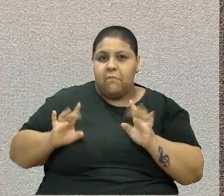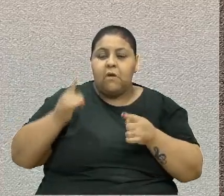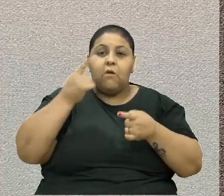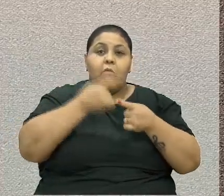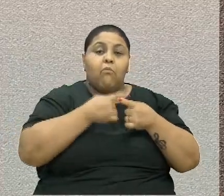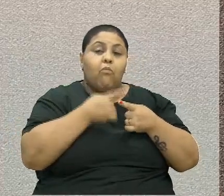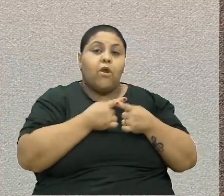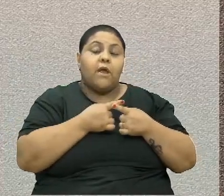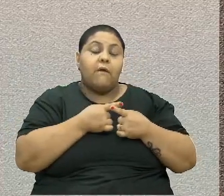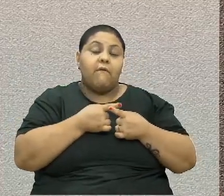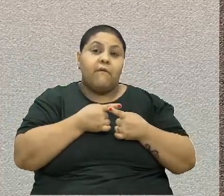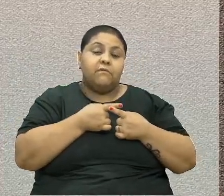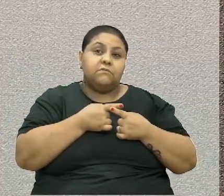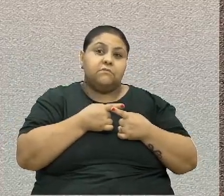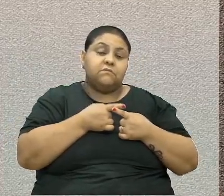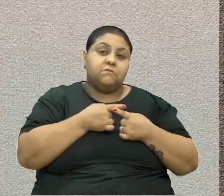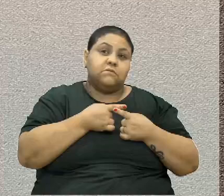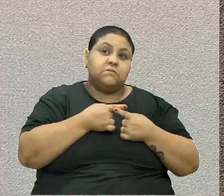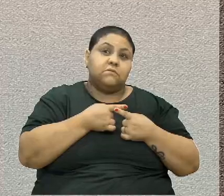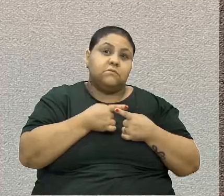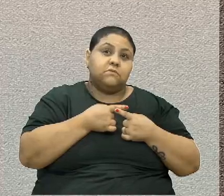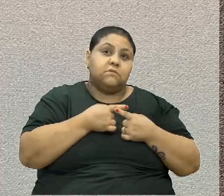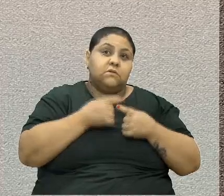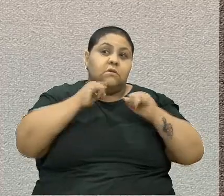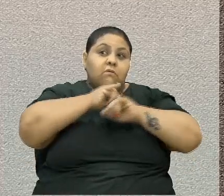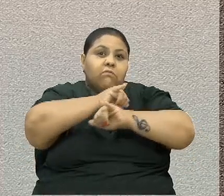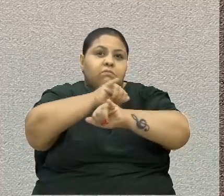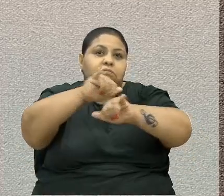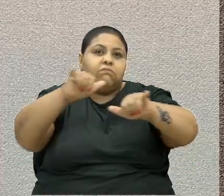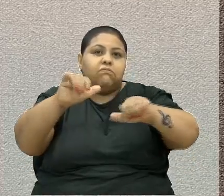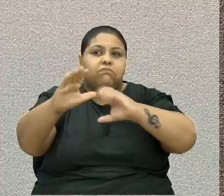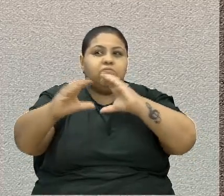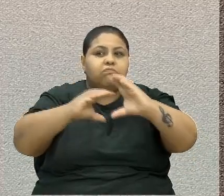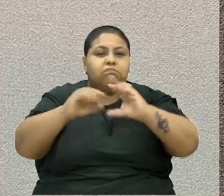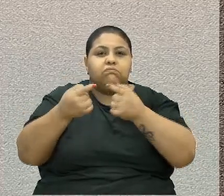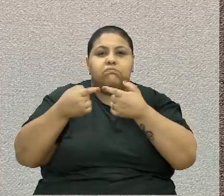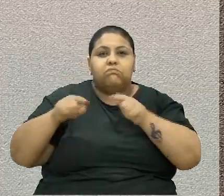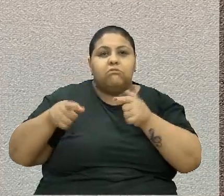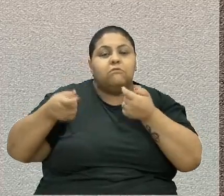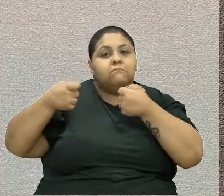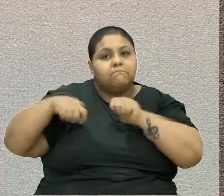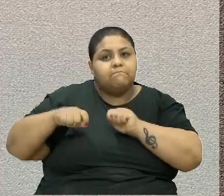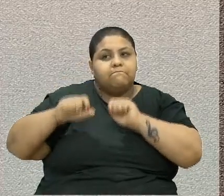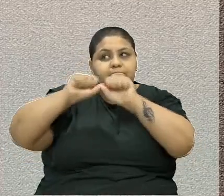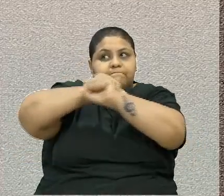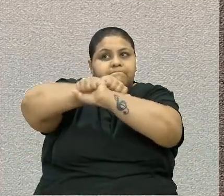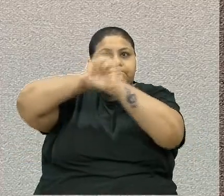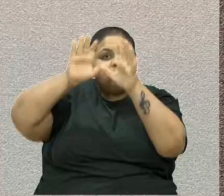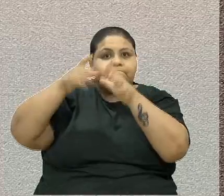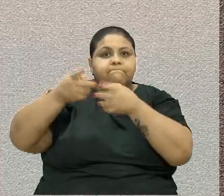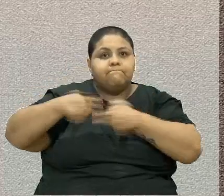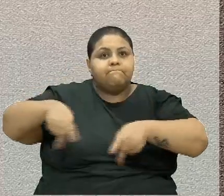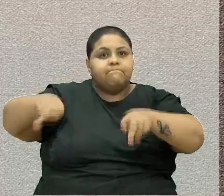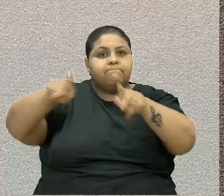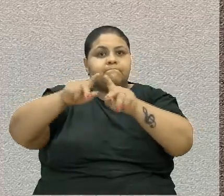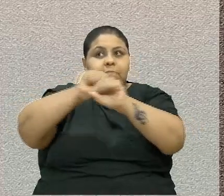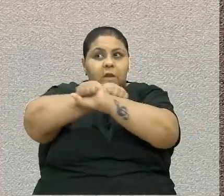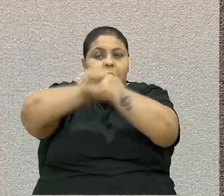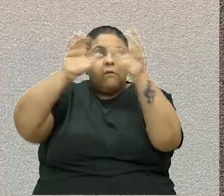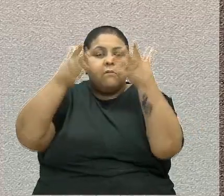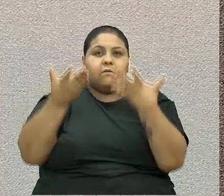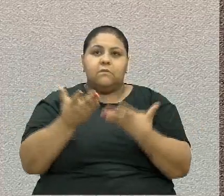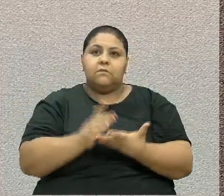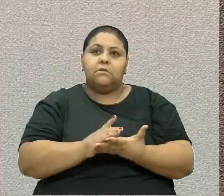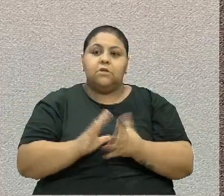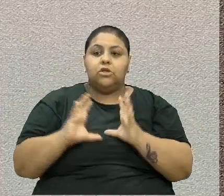algo que está reverberando na imprensa, mas precisamos de esclarecimentos, que a população seja esclarecida